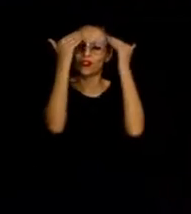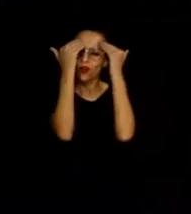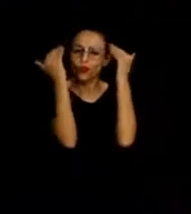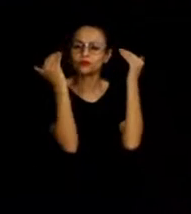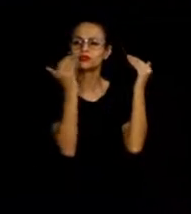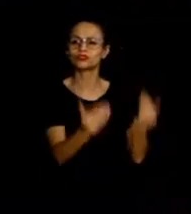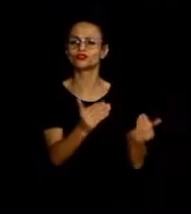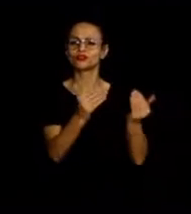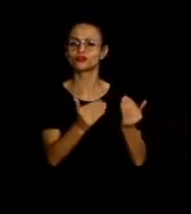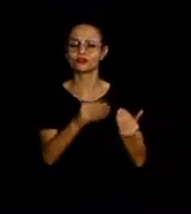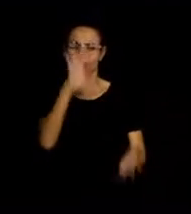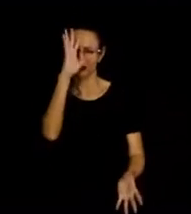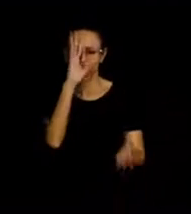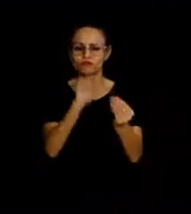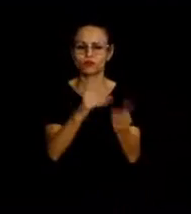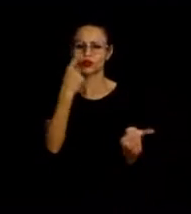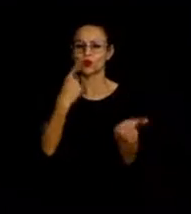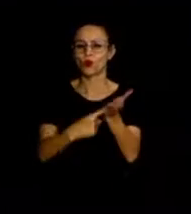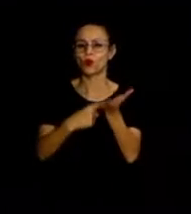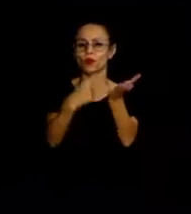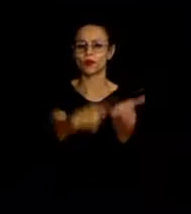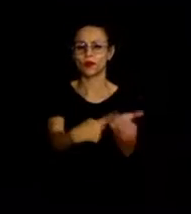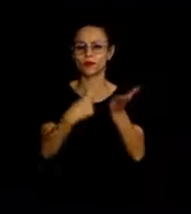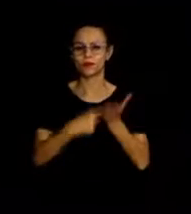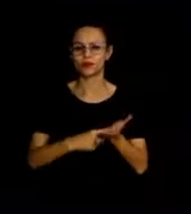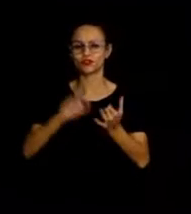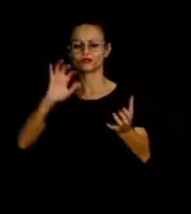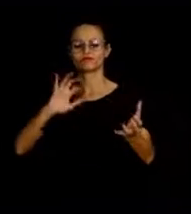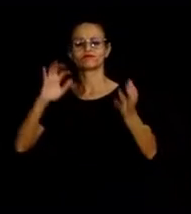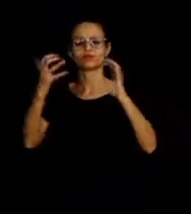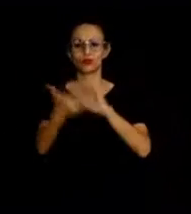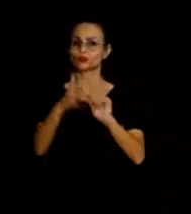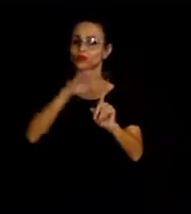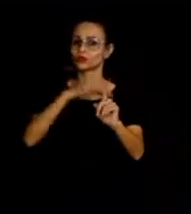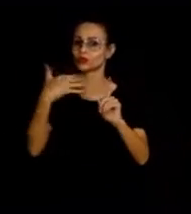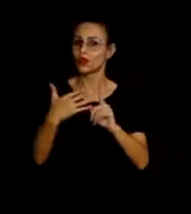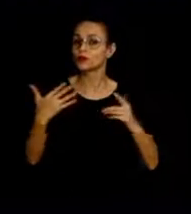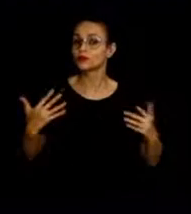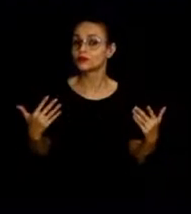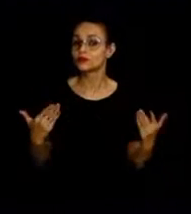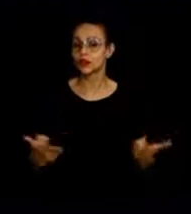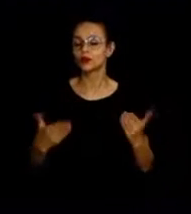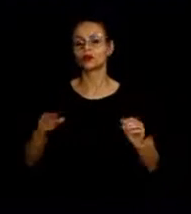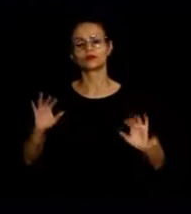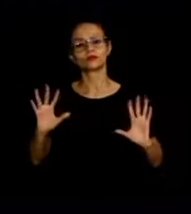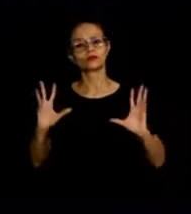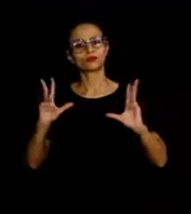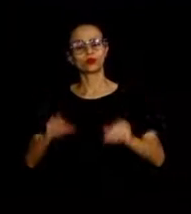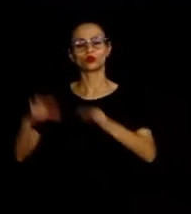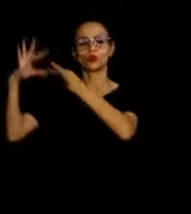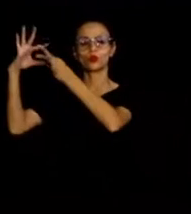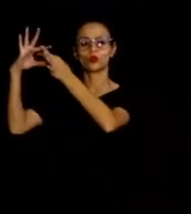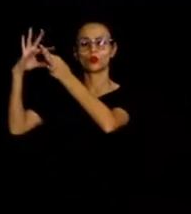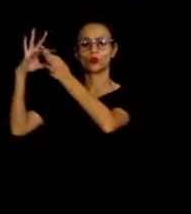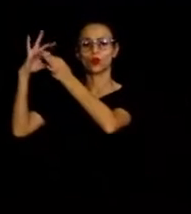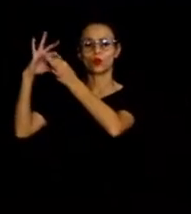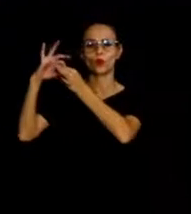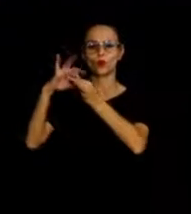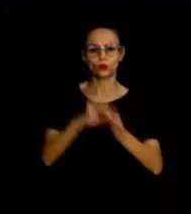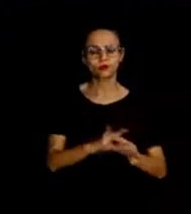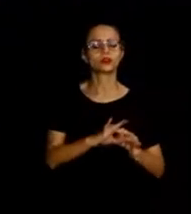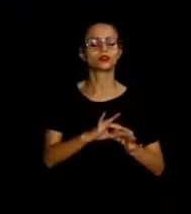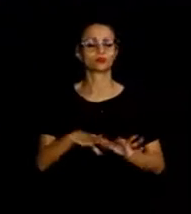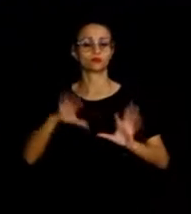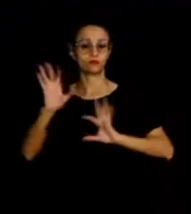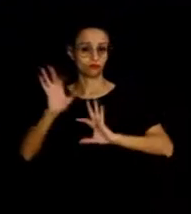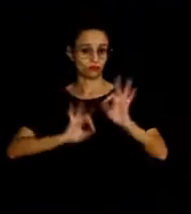honestidade comprometimento com a transformação social Então existe todo um contexto de